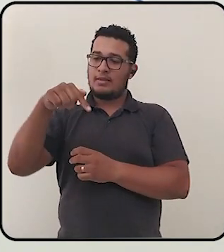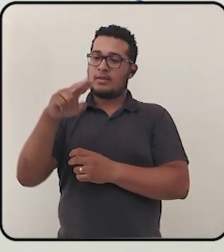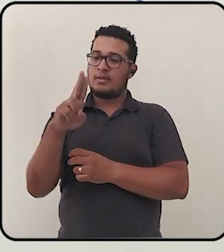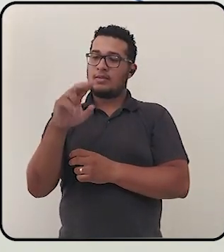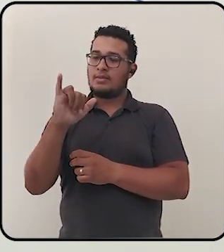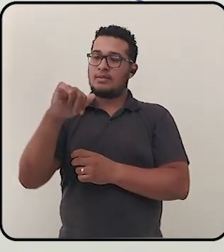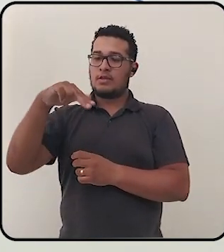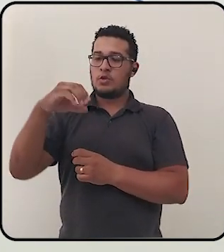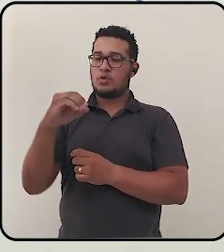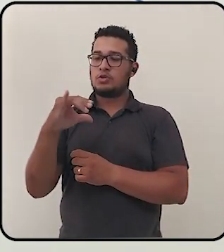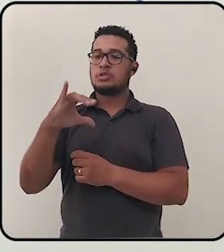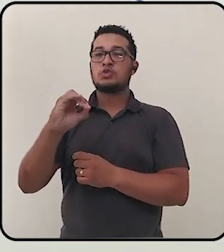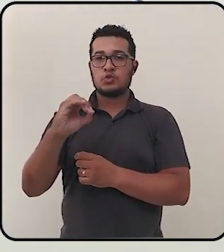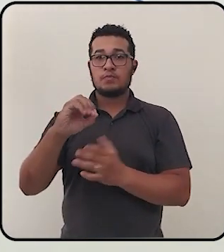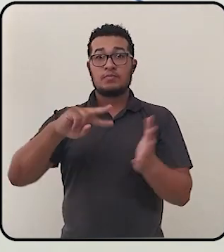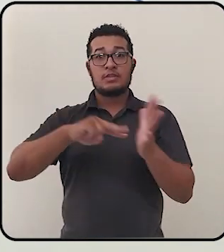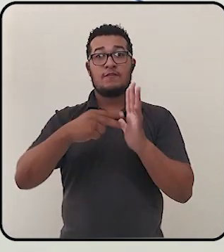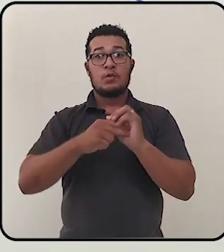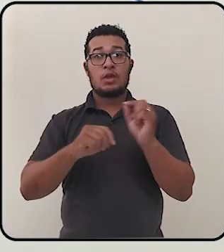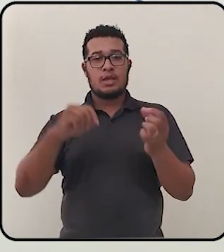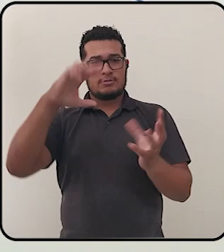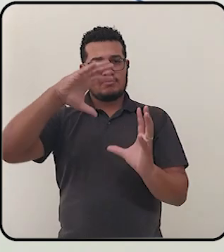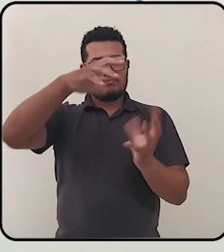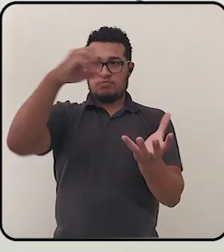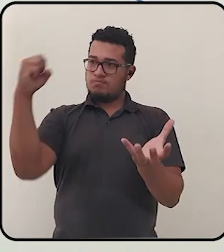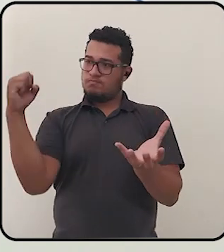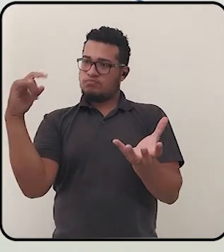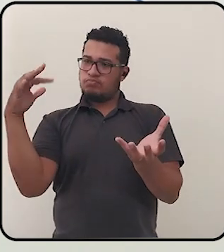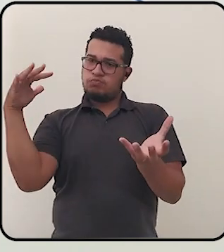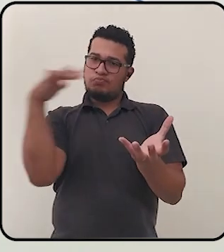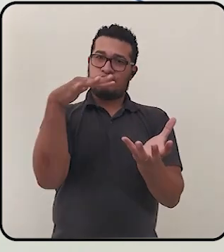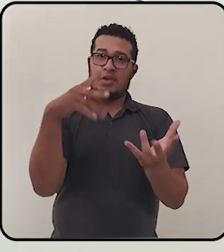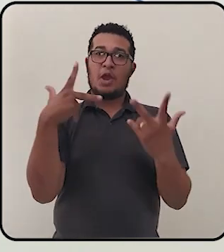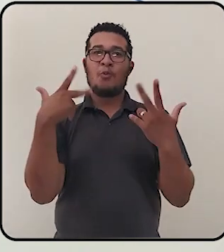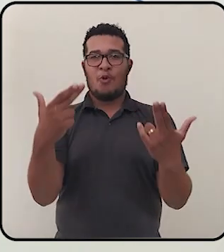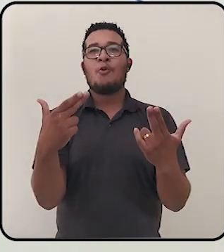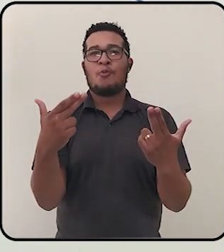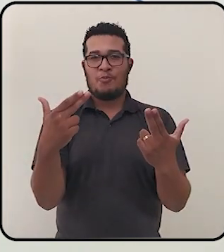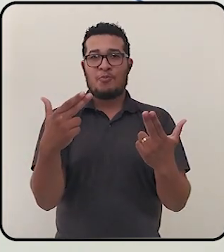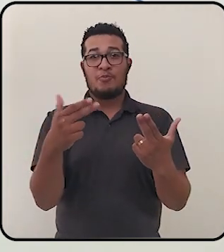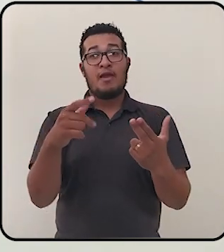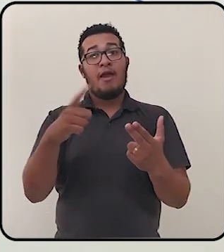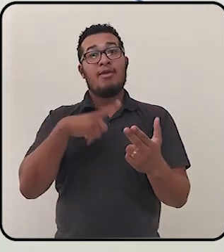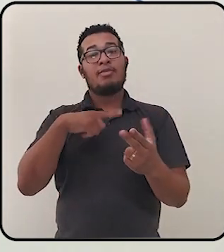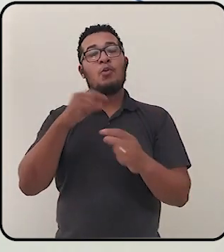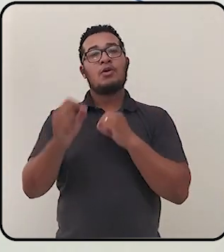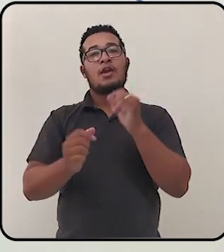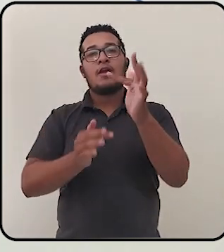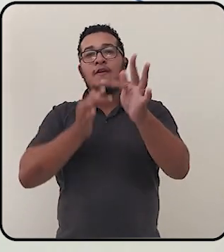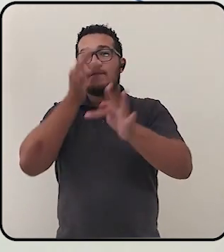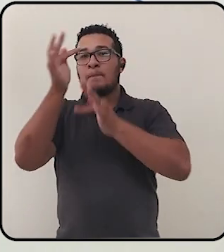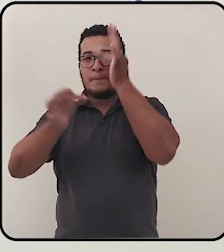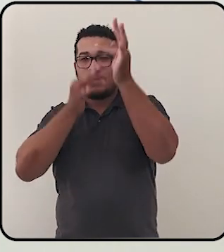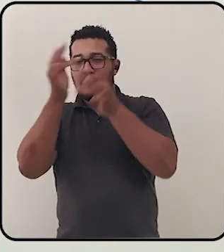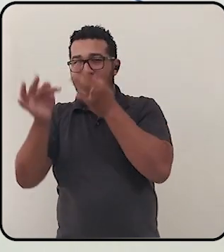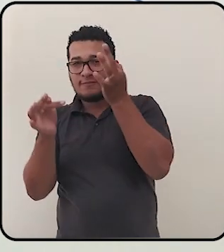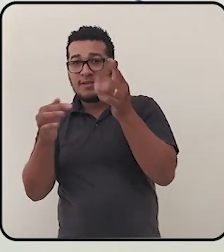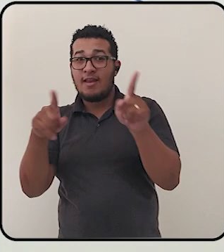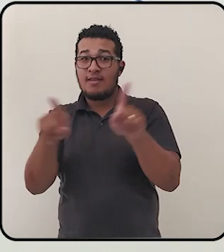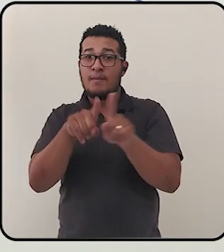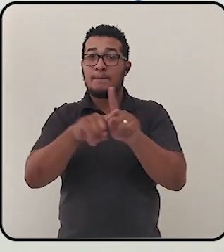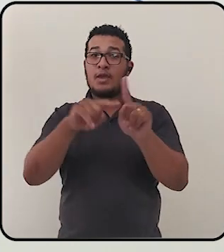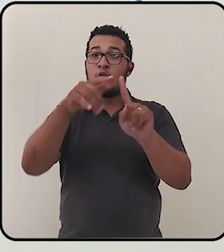equinócios, ou seja, mesma radiação, formando as estações de primavera e de